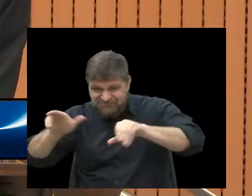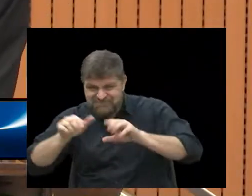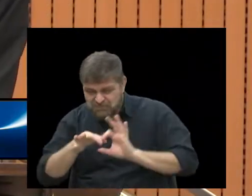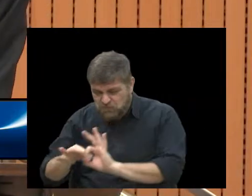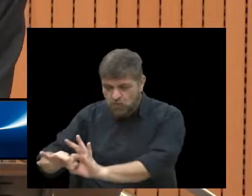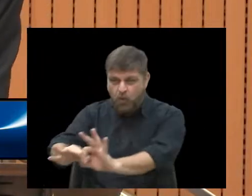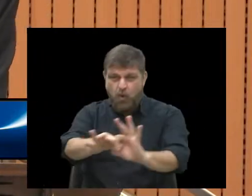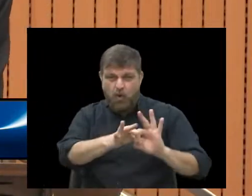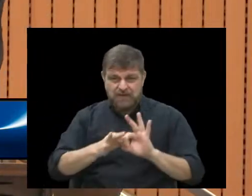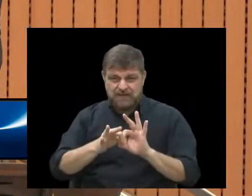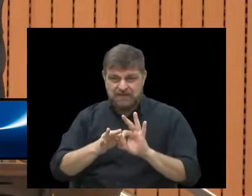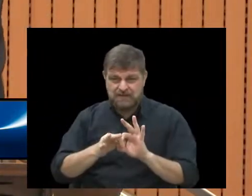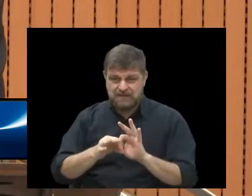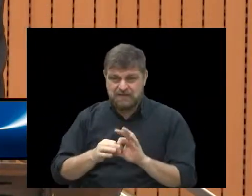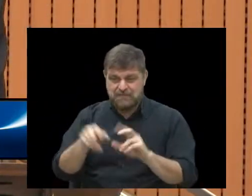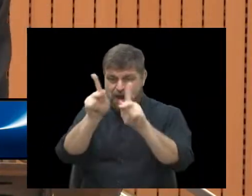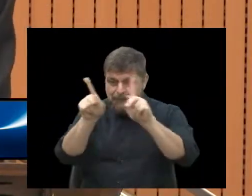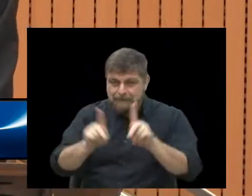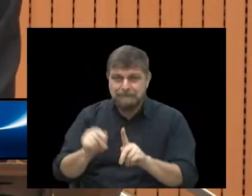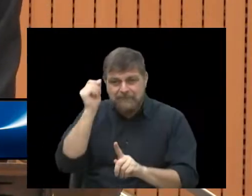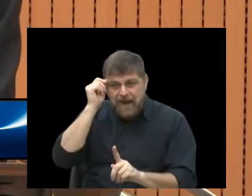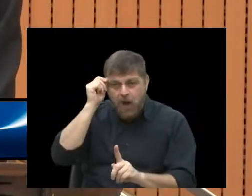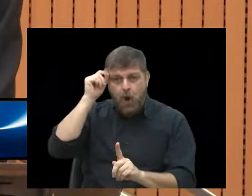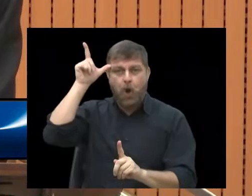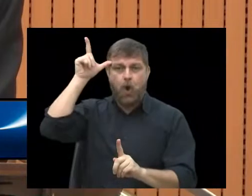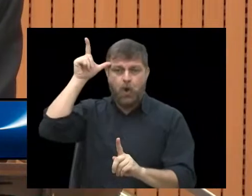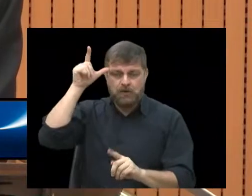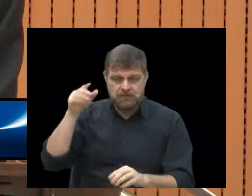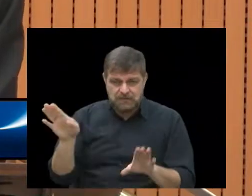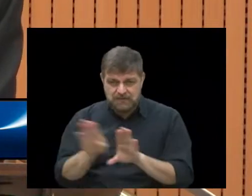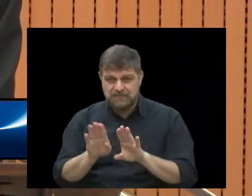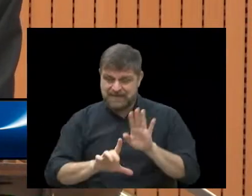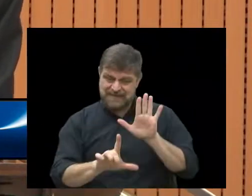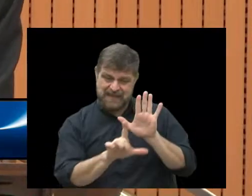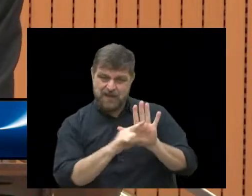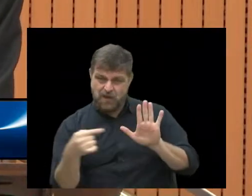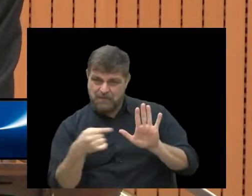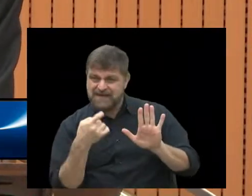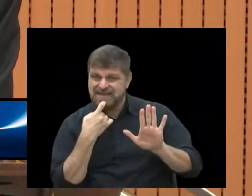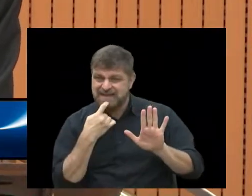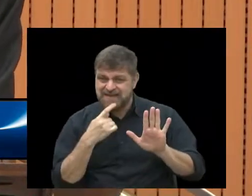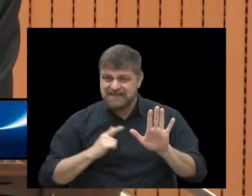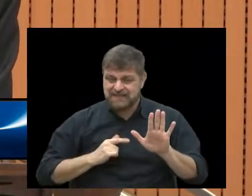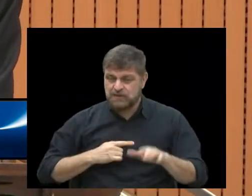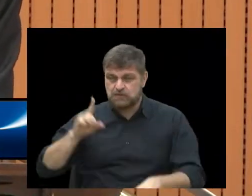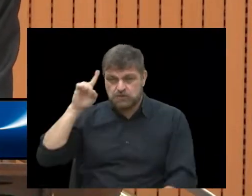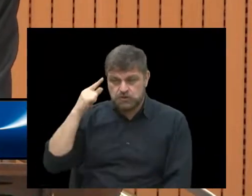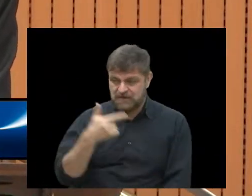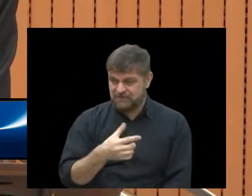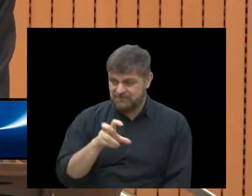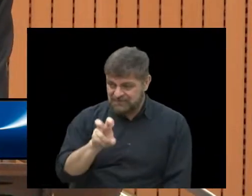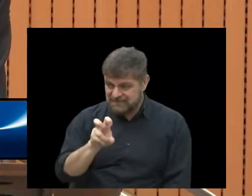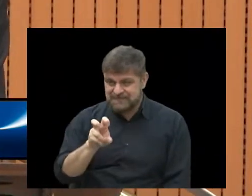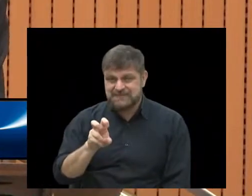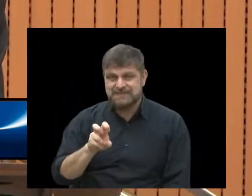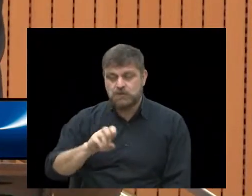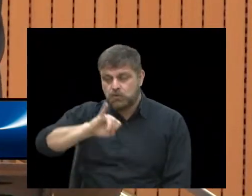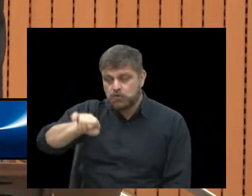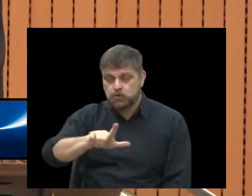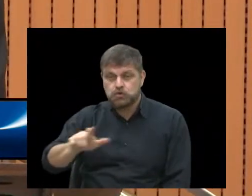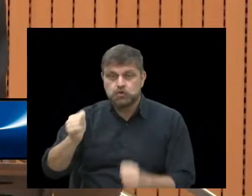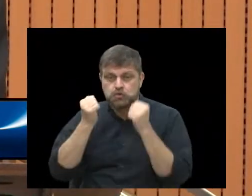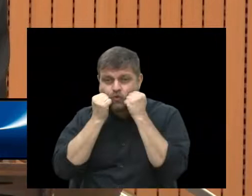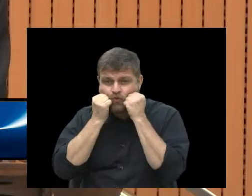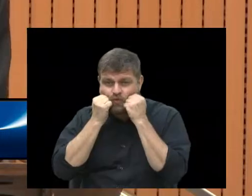construir uma cultura de paz. Existe uma lei municipal que institui o dia 25 de julho como o Dia